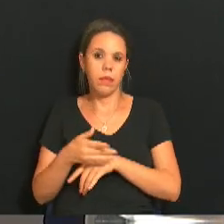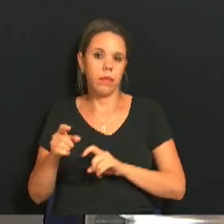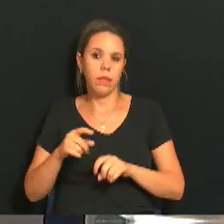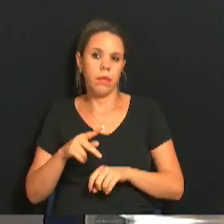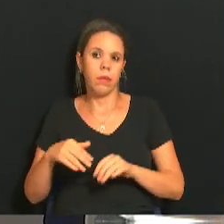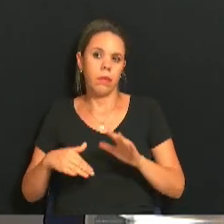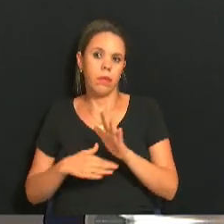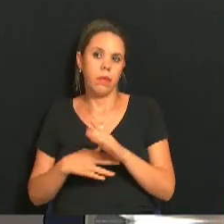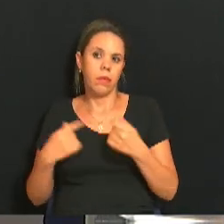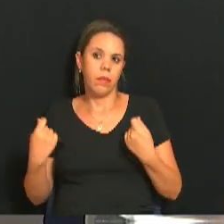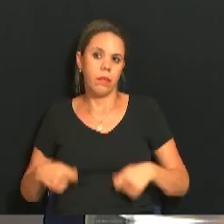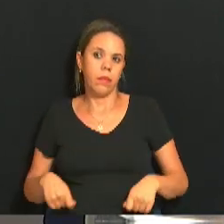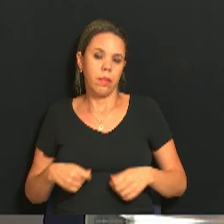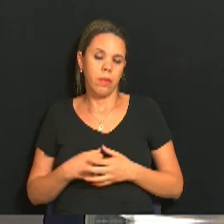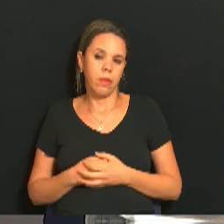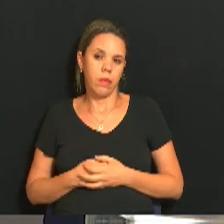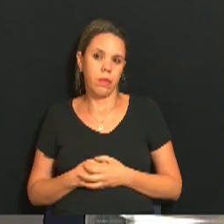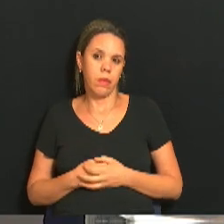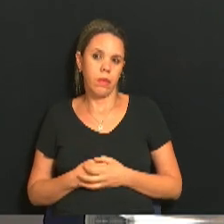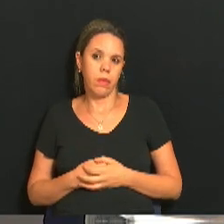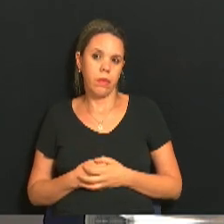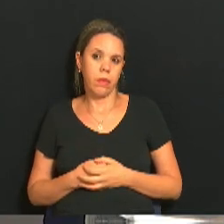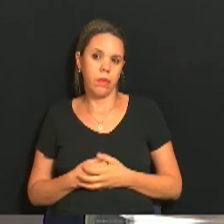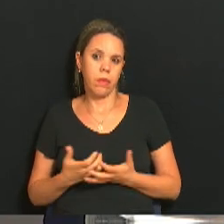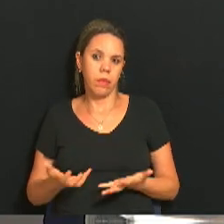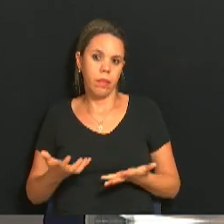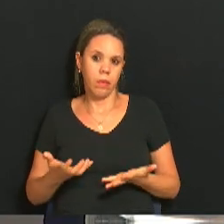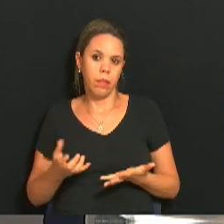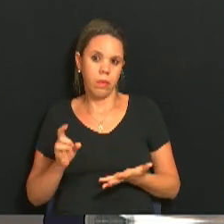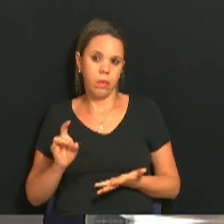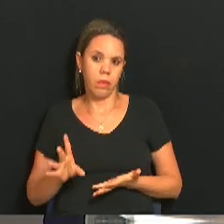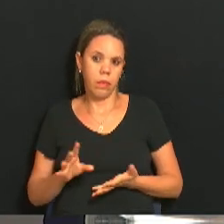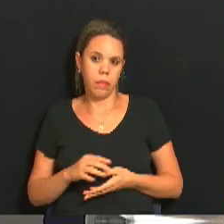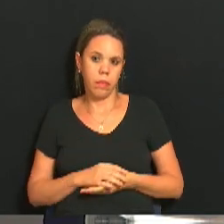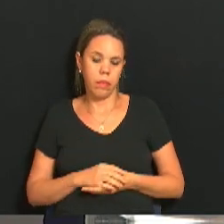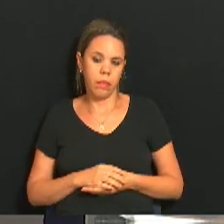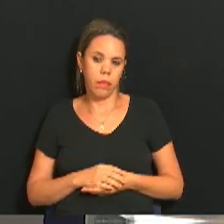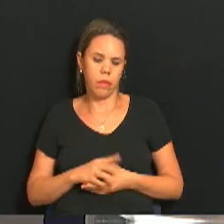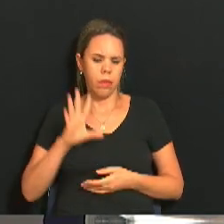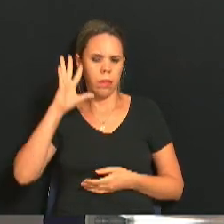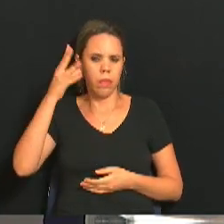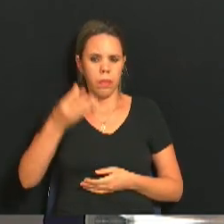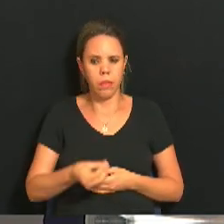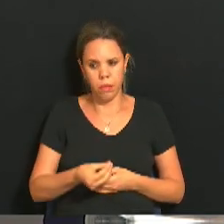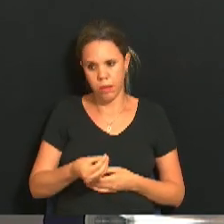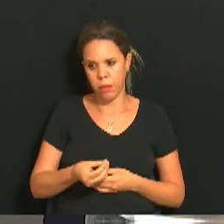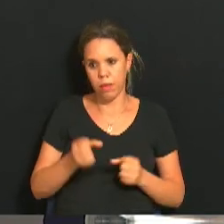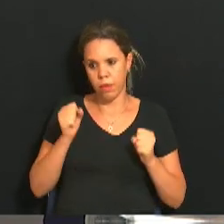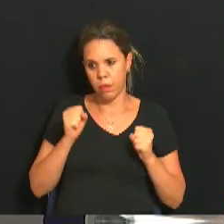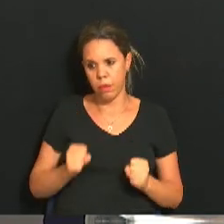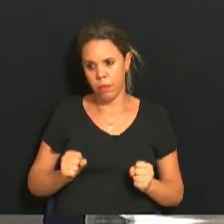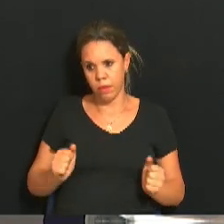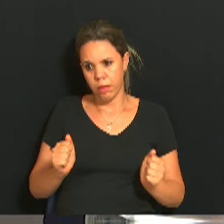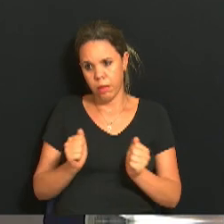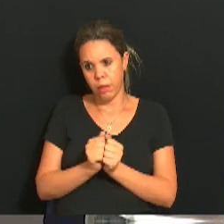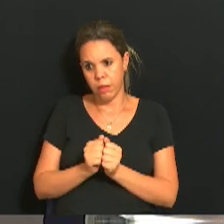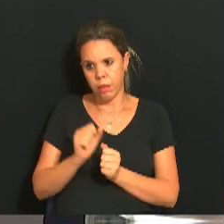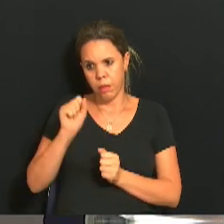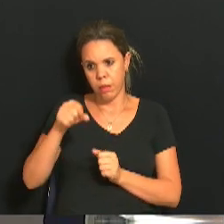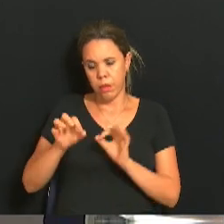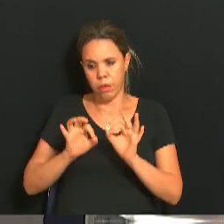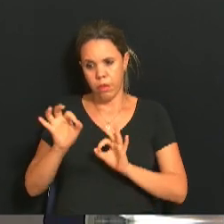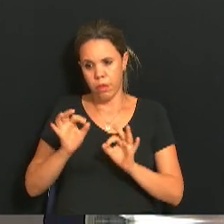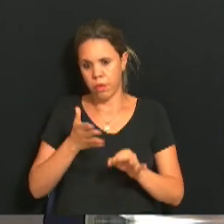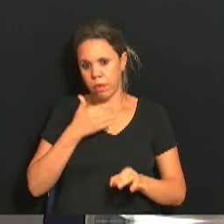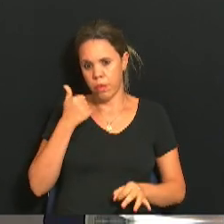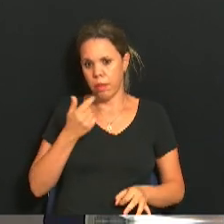precisa não precisa mais não queria nada nós queremos apenas entender para que possamos juntos Aí sim construir uma